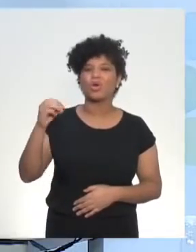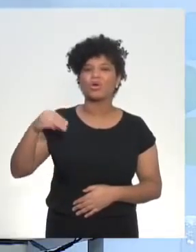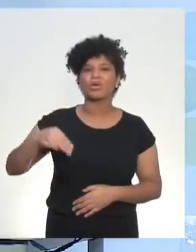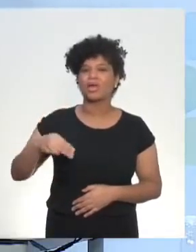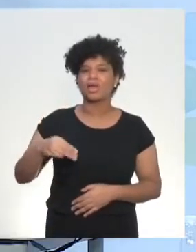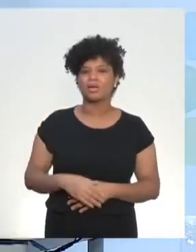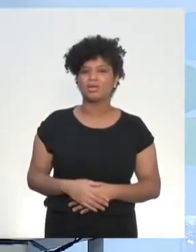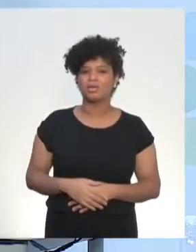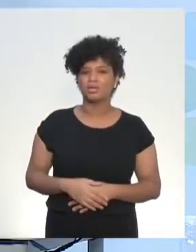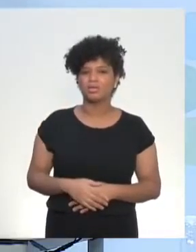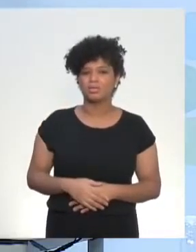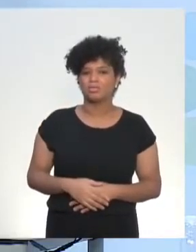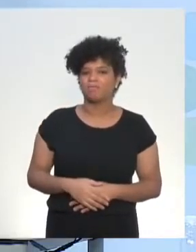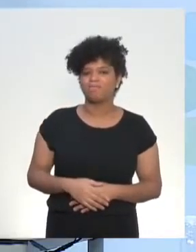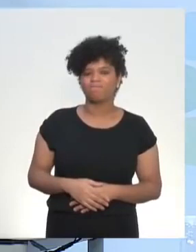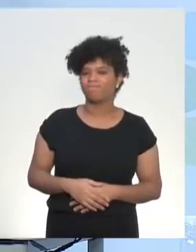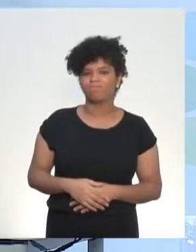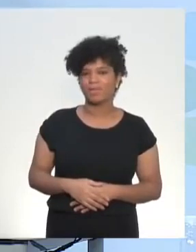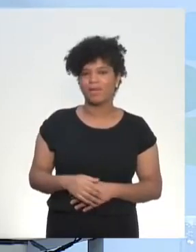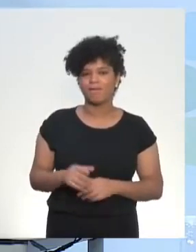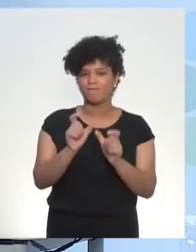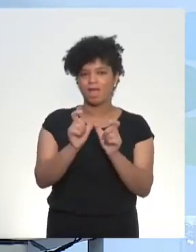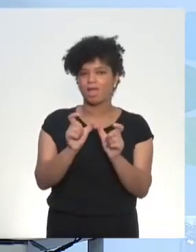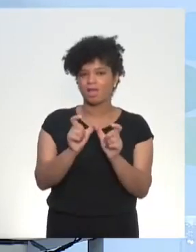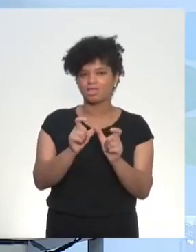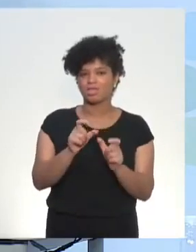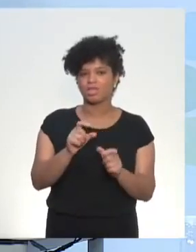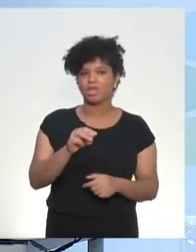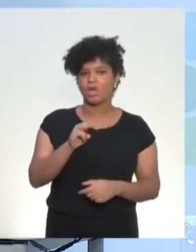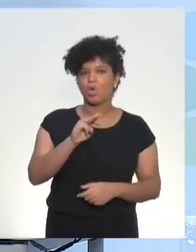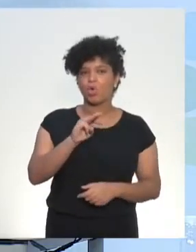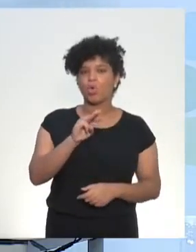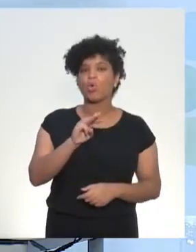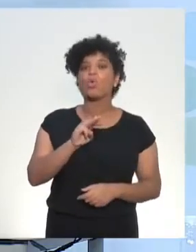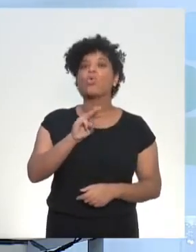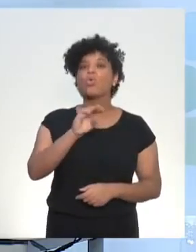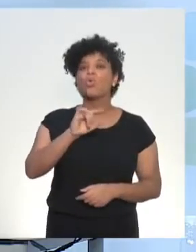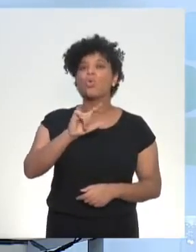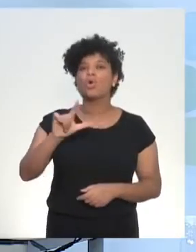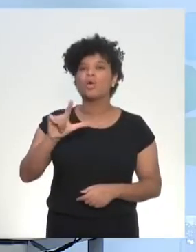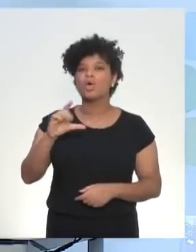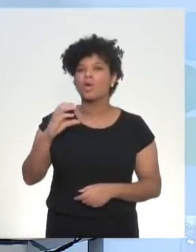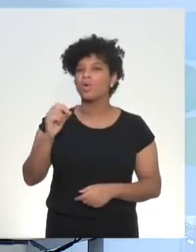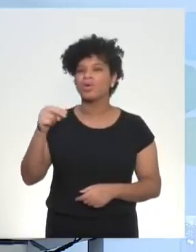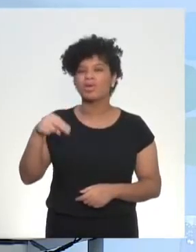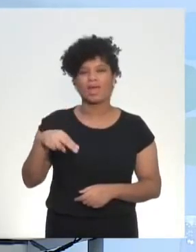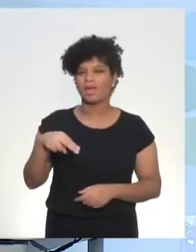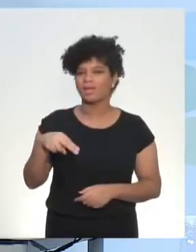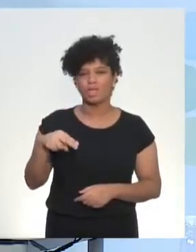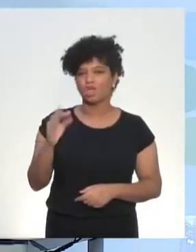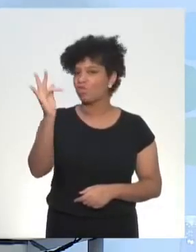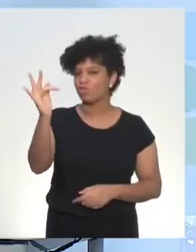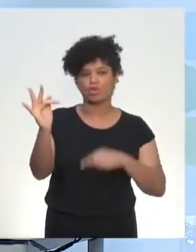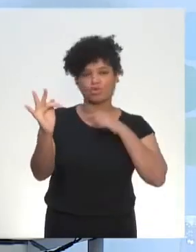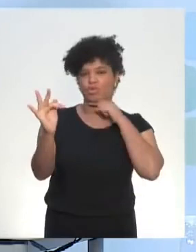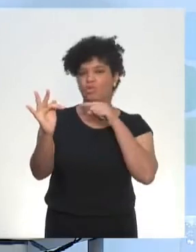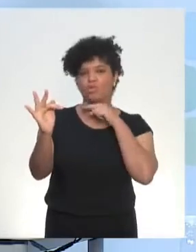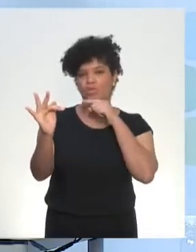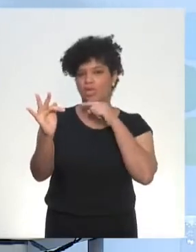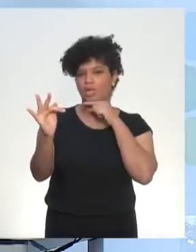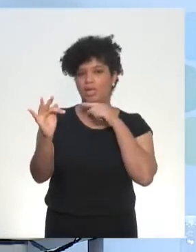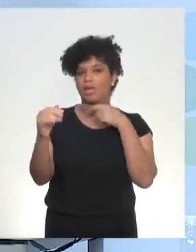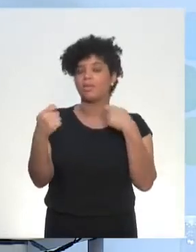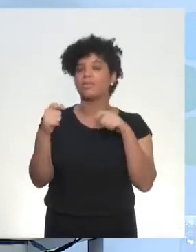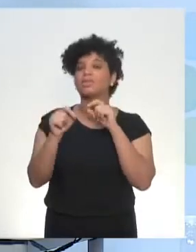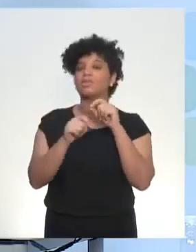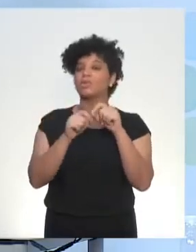will can. Não existe isso. Então, para você fazer o futuro do can, em vez de você falar will can, você